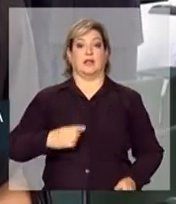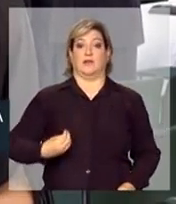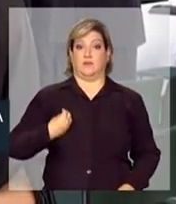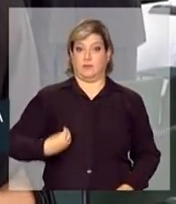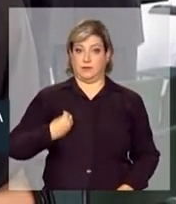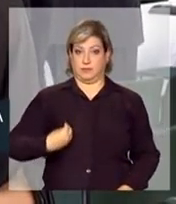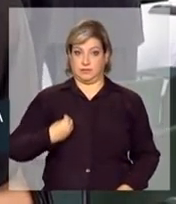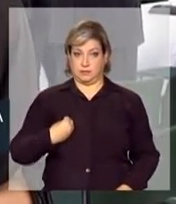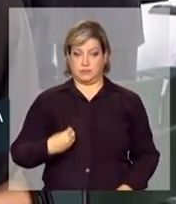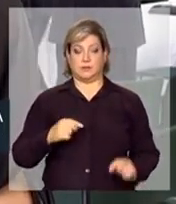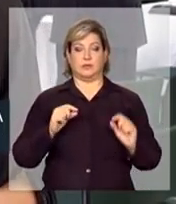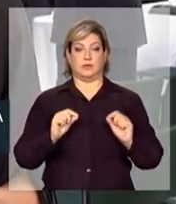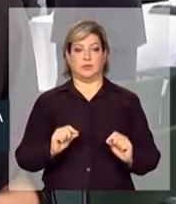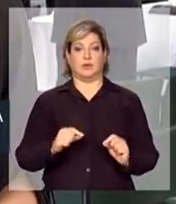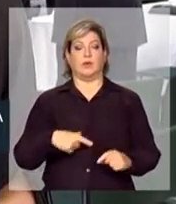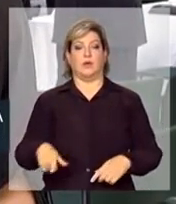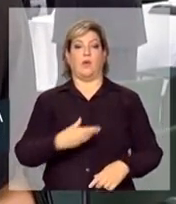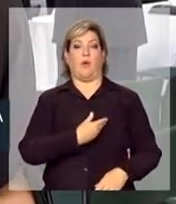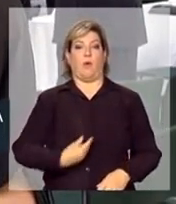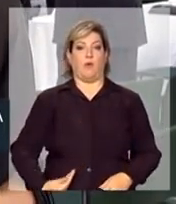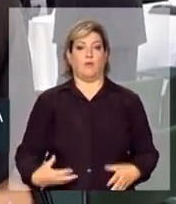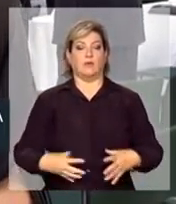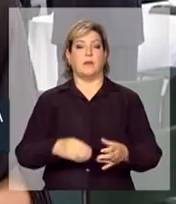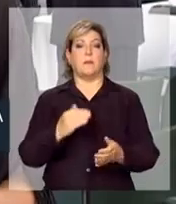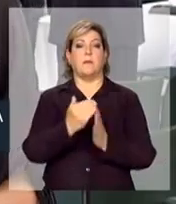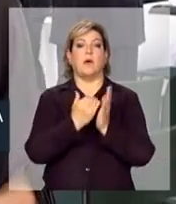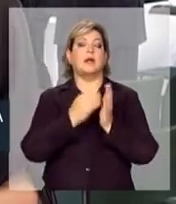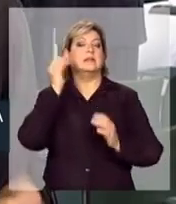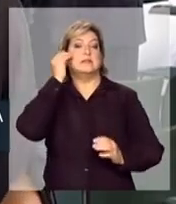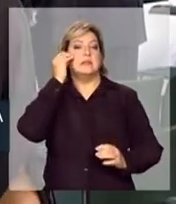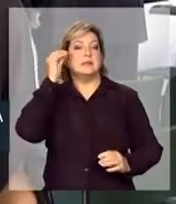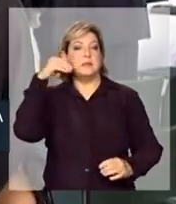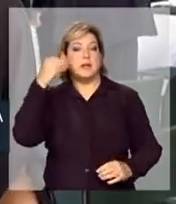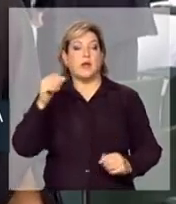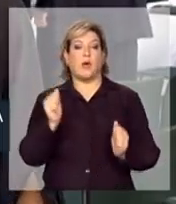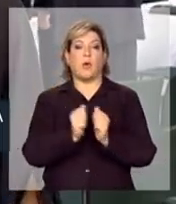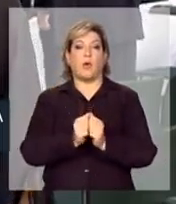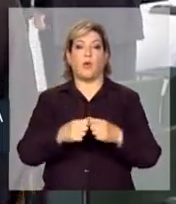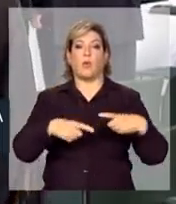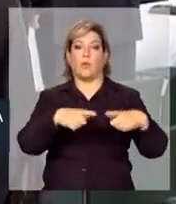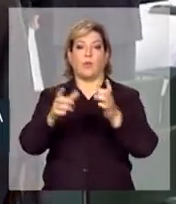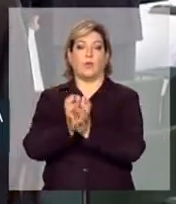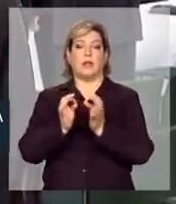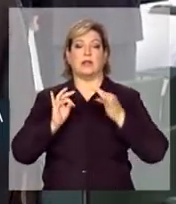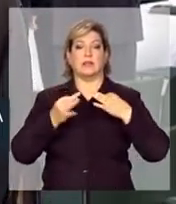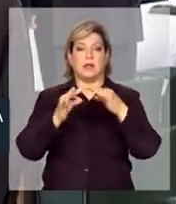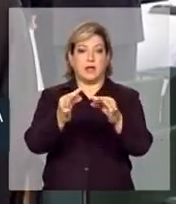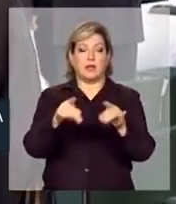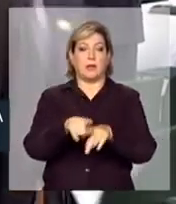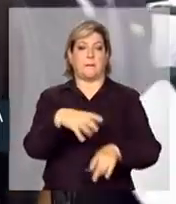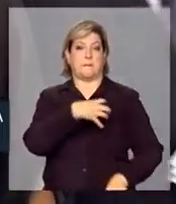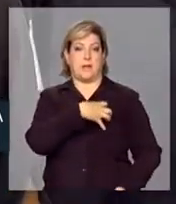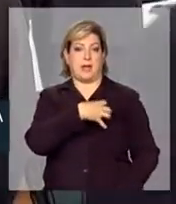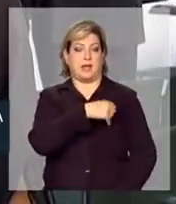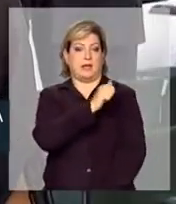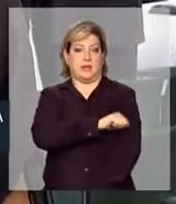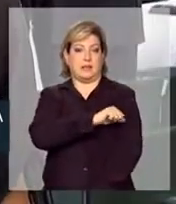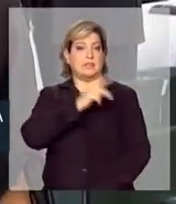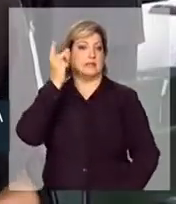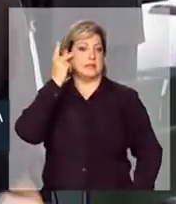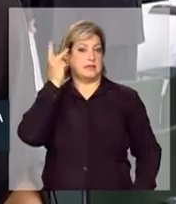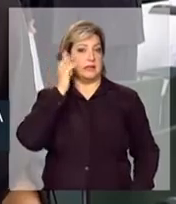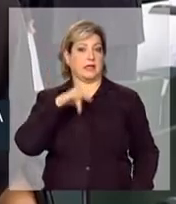gestão do governo em programas experimentais com institutos tecnológicos na Bahia Rio de Janeiro e São